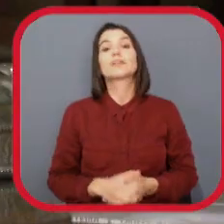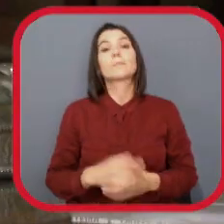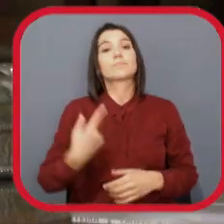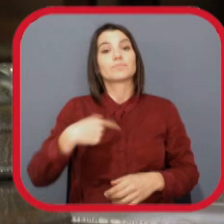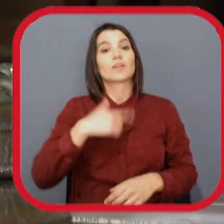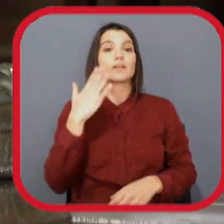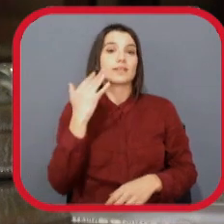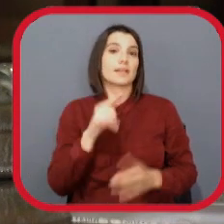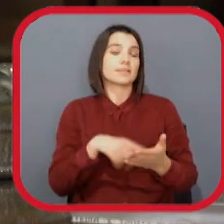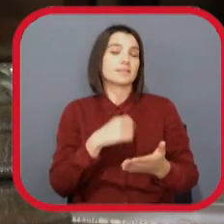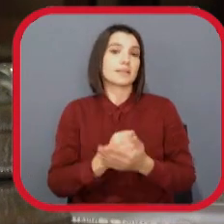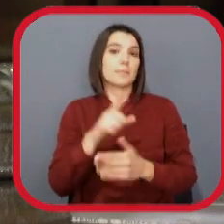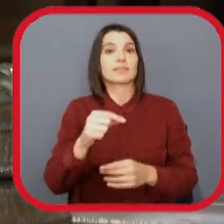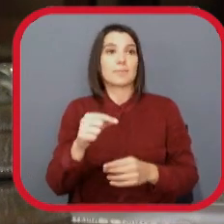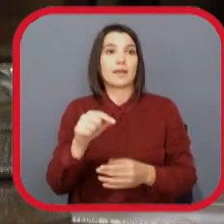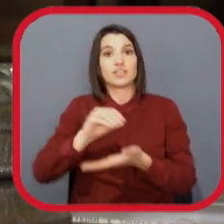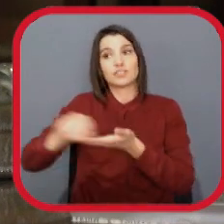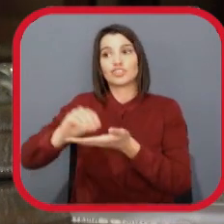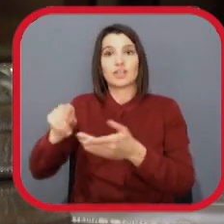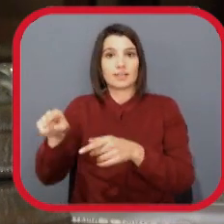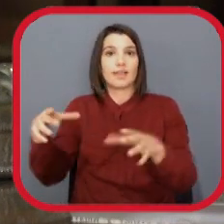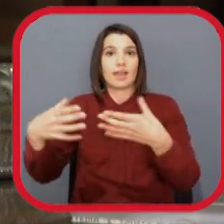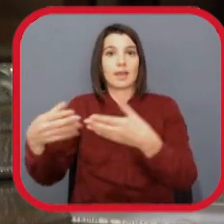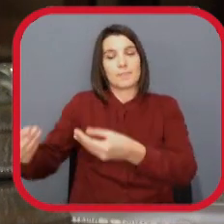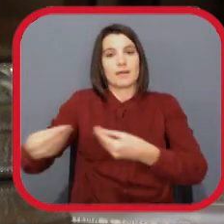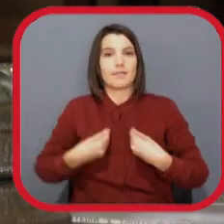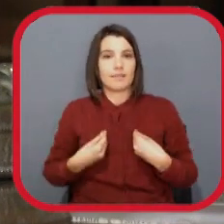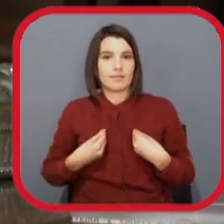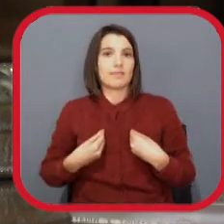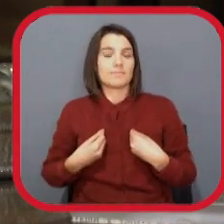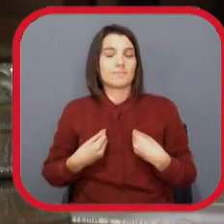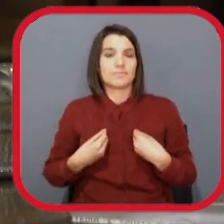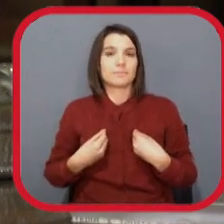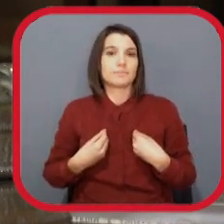existentes. Nós tentamos sempre, isso também é nos dado pela escrita,